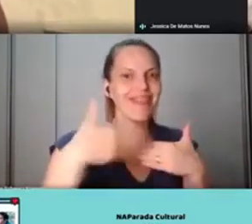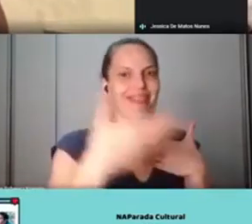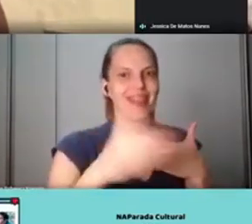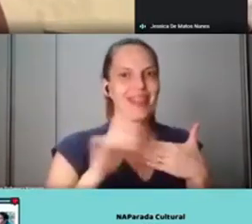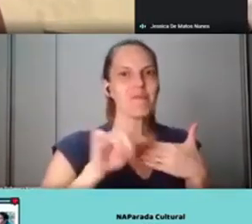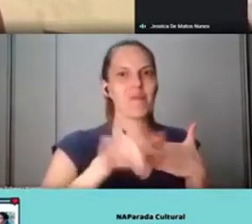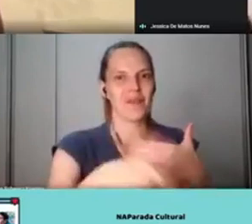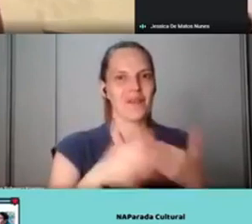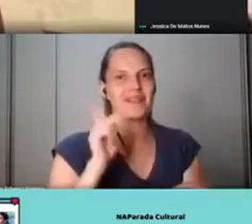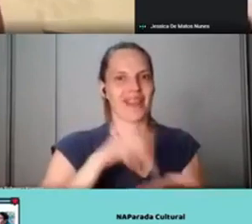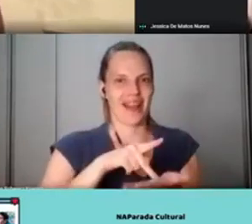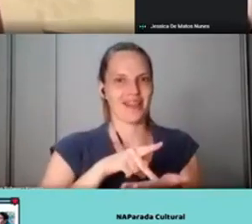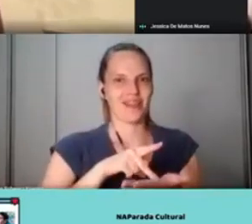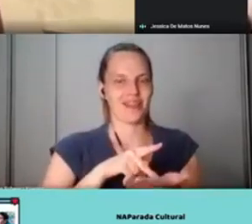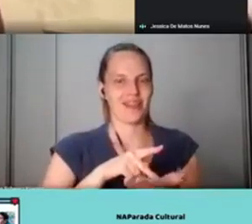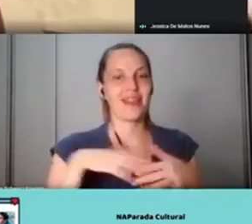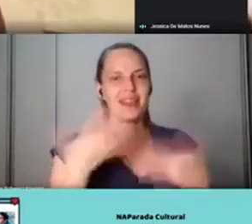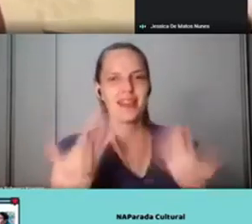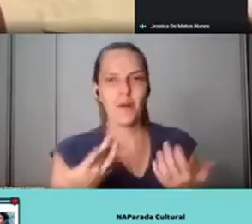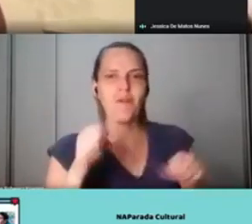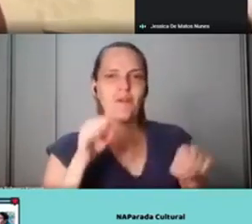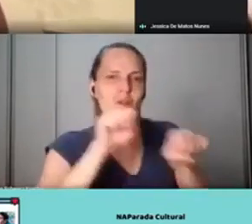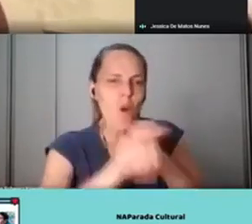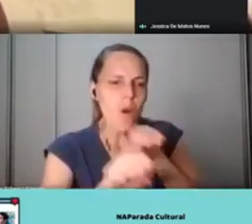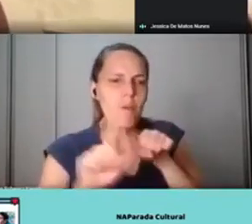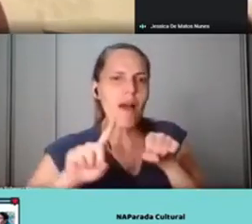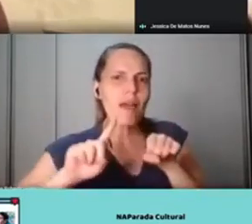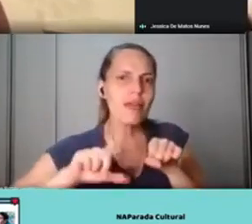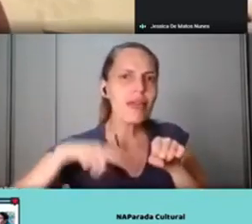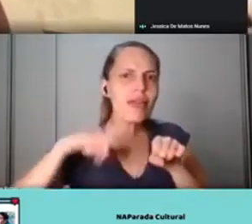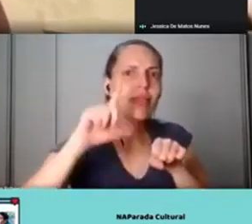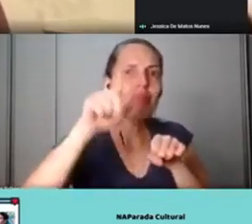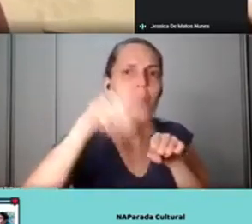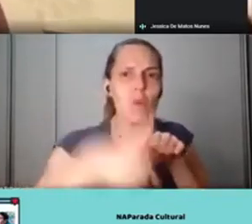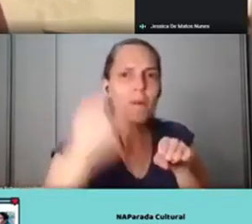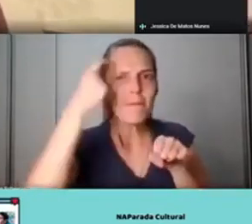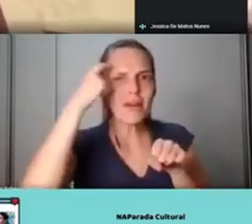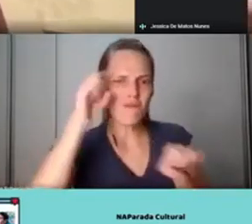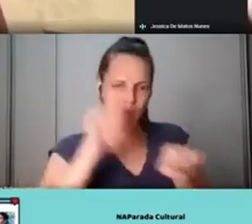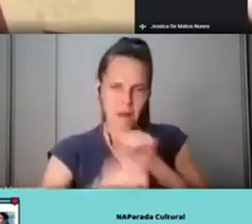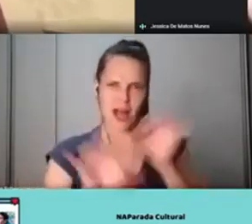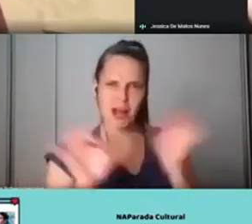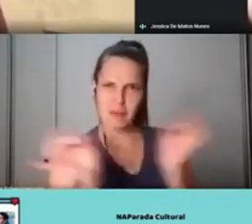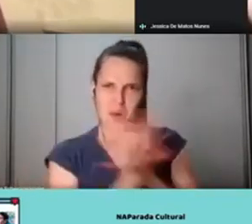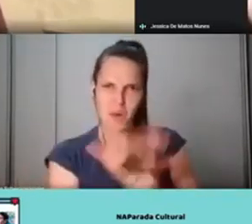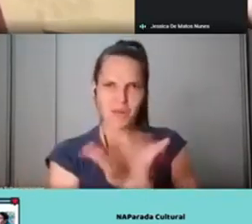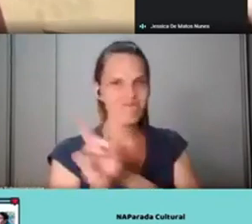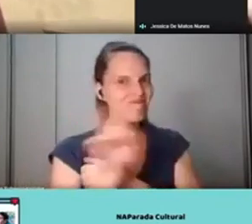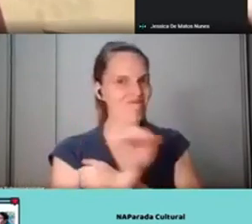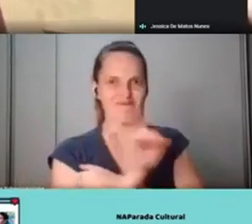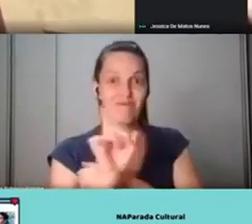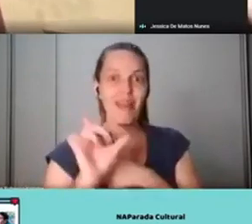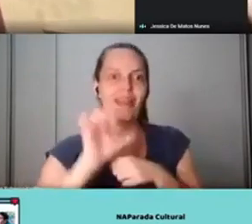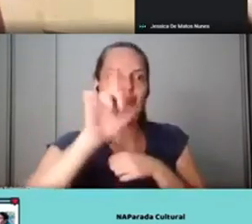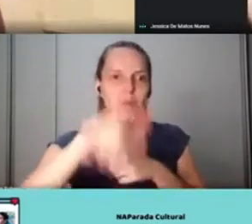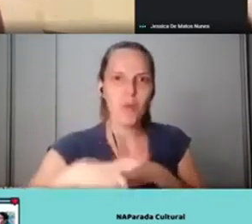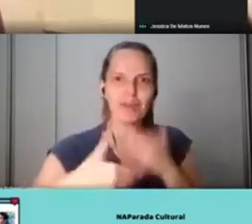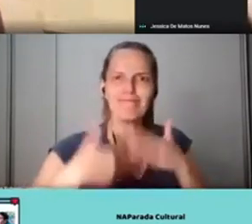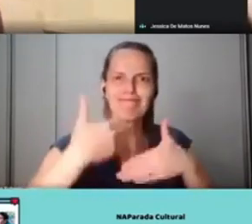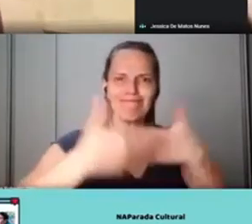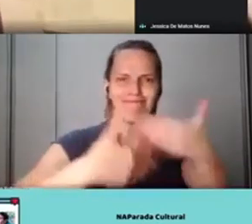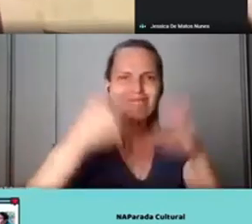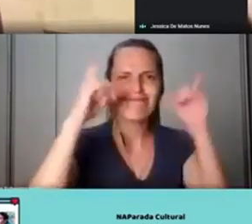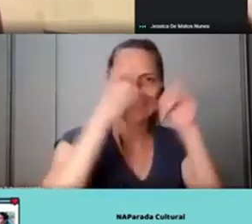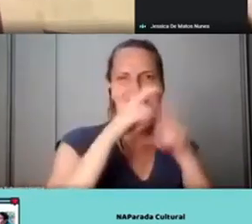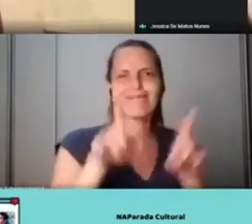vê que não é só se formar, né? Então, também esse ajuste de expectativas, mais ter que lidar com todas essas questões, a gente